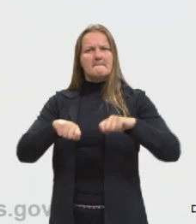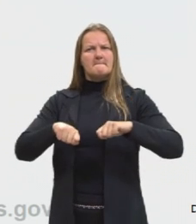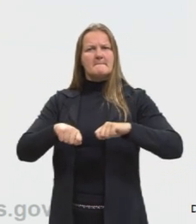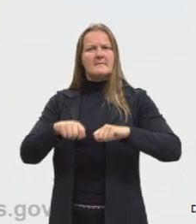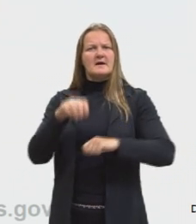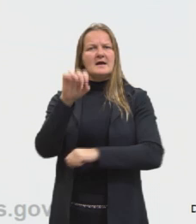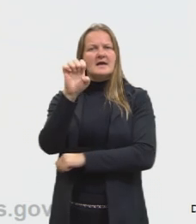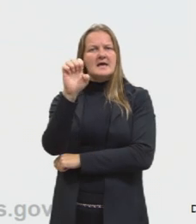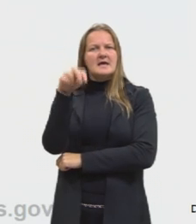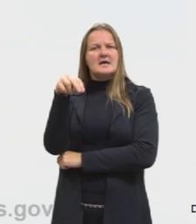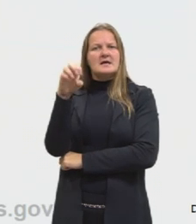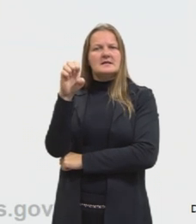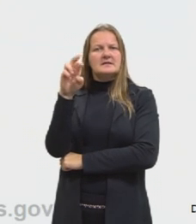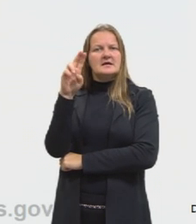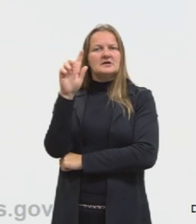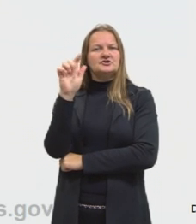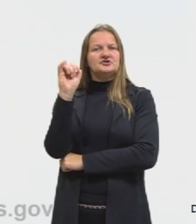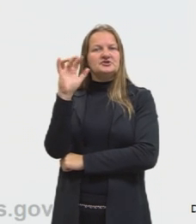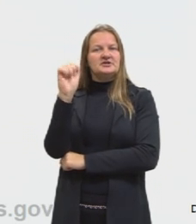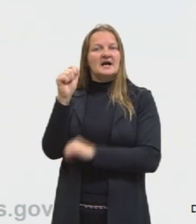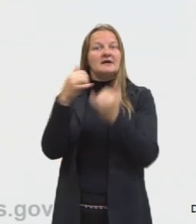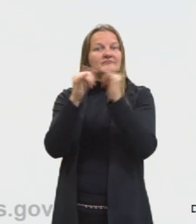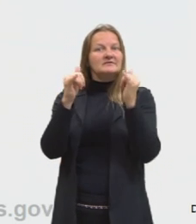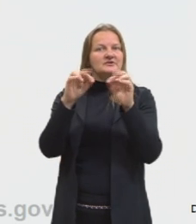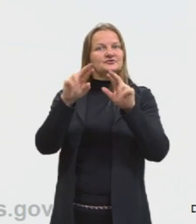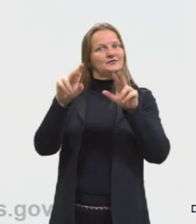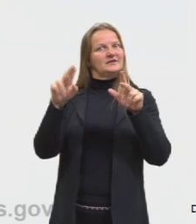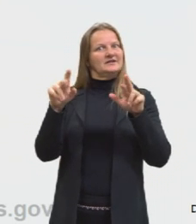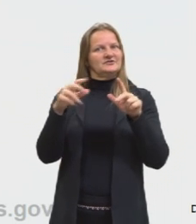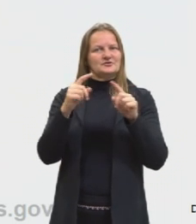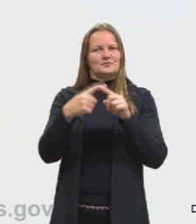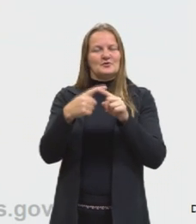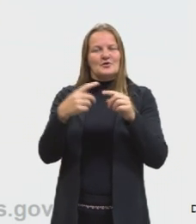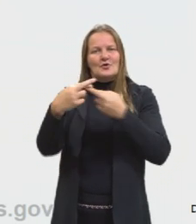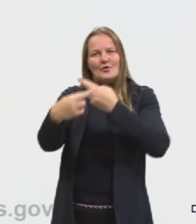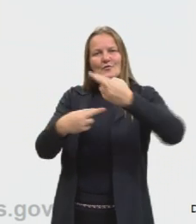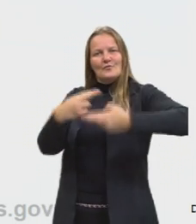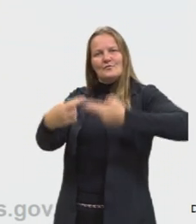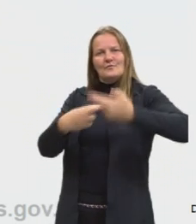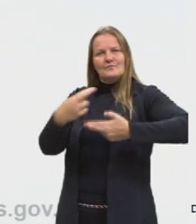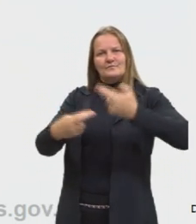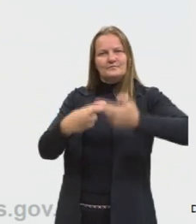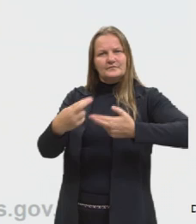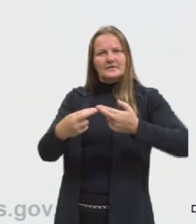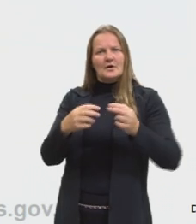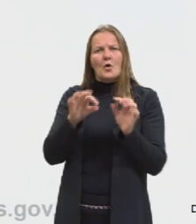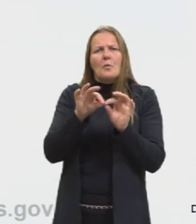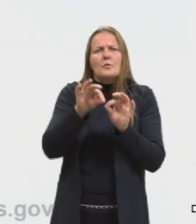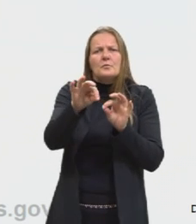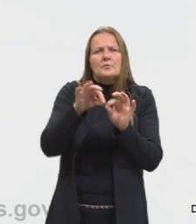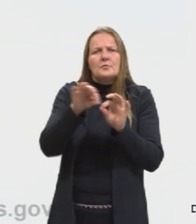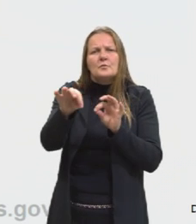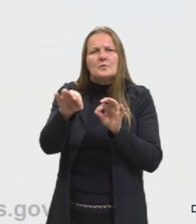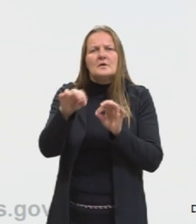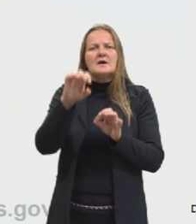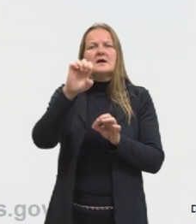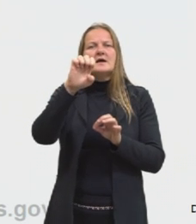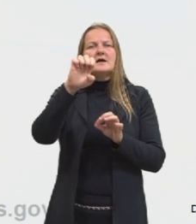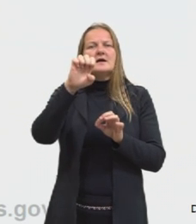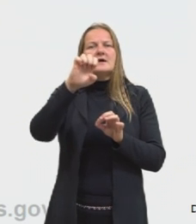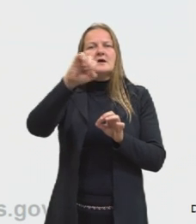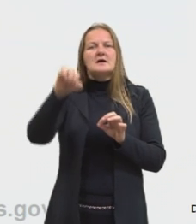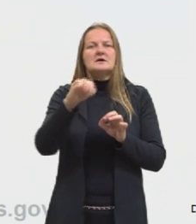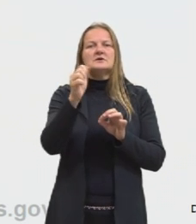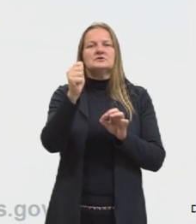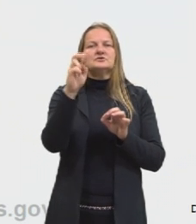realizar trabalho vejam como tá bem relacionado um com outro né então como trabalho a energia a medida enjaules então é a